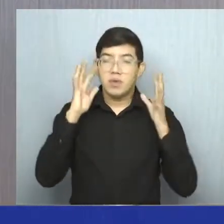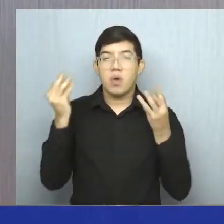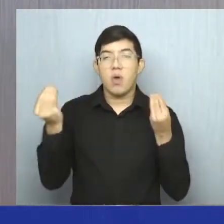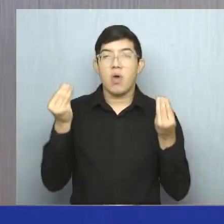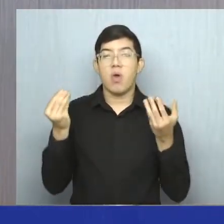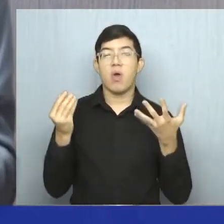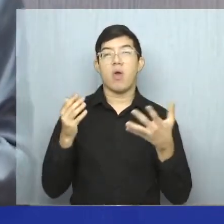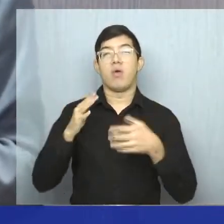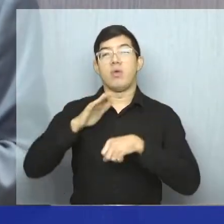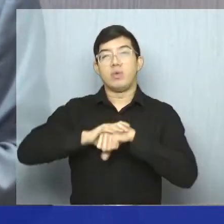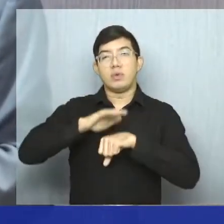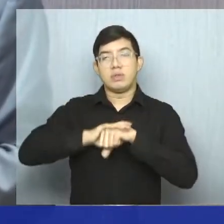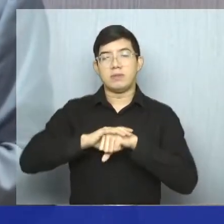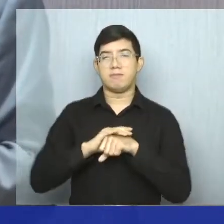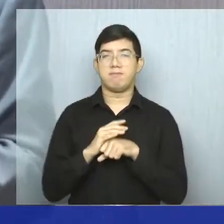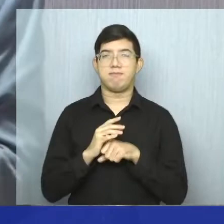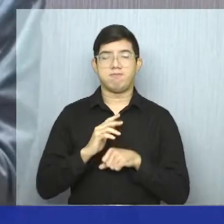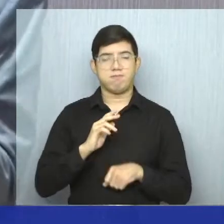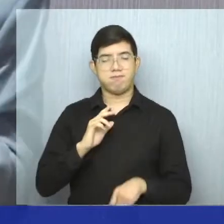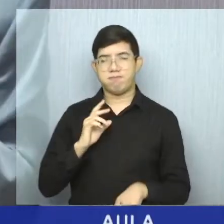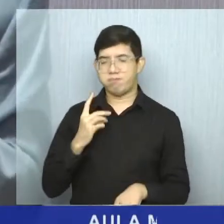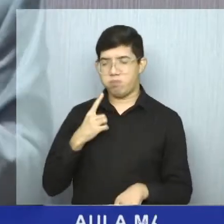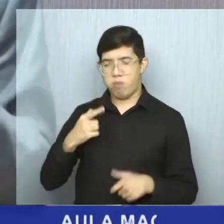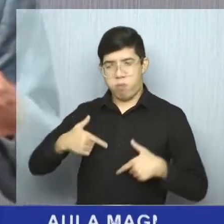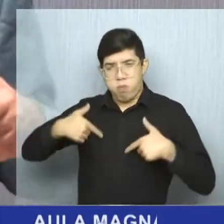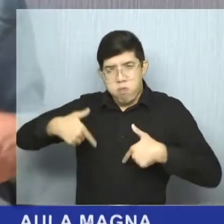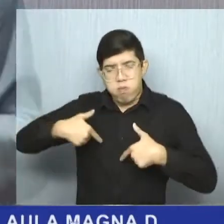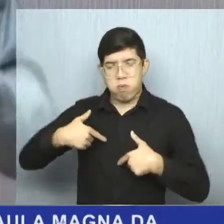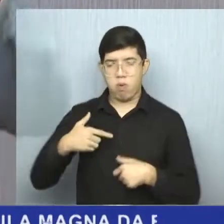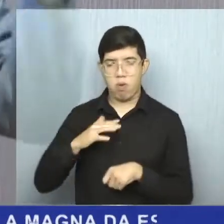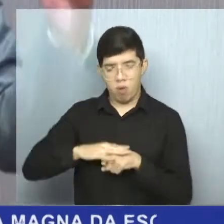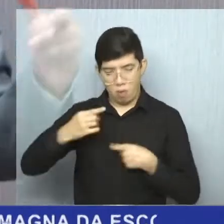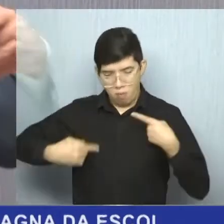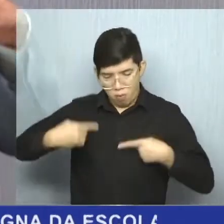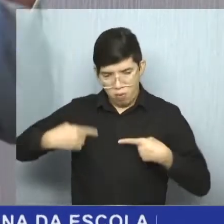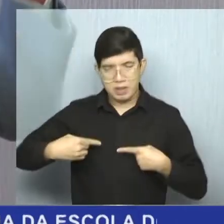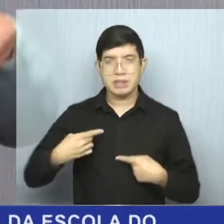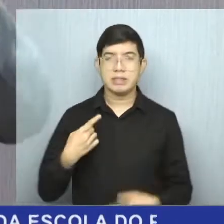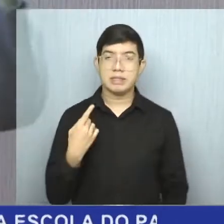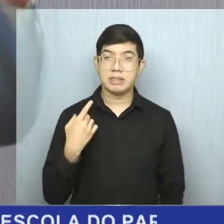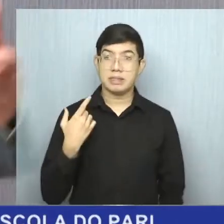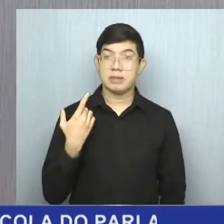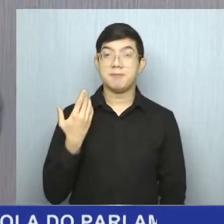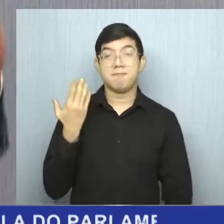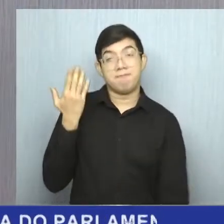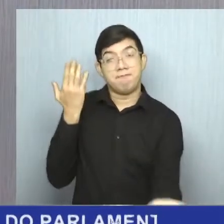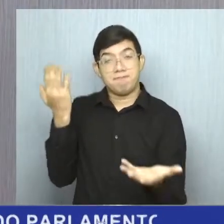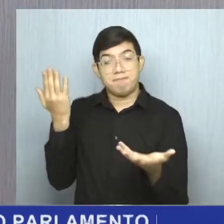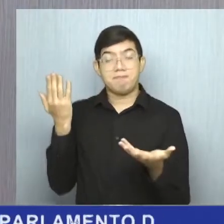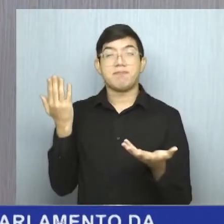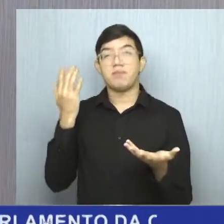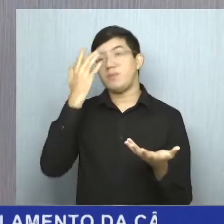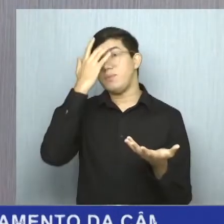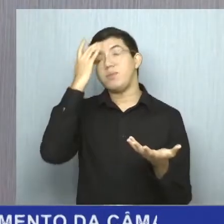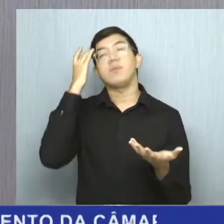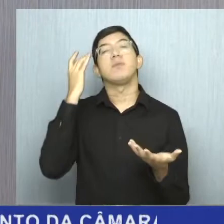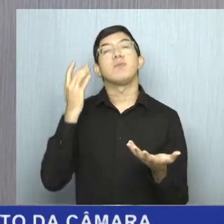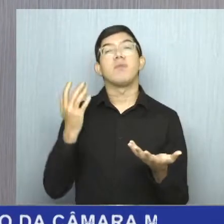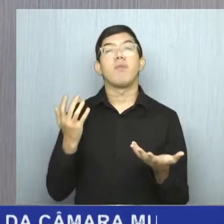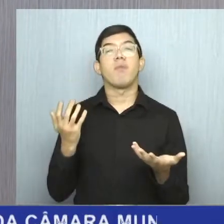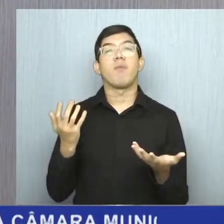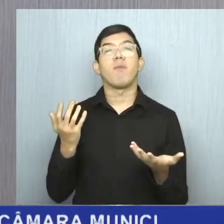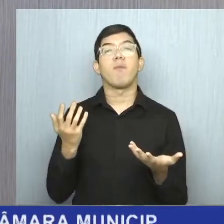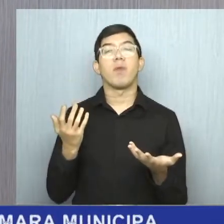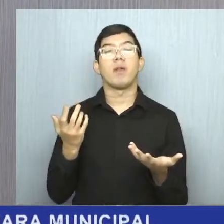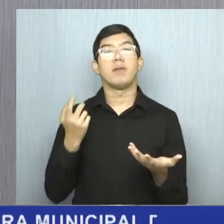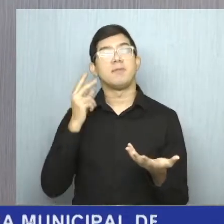um parlamento nacional que praticamente, salvo exceções brilhantes, uma delas talvez a mais brilhante, não é por carinho ou amizade, a